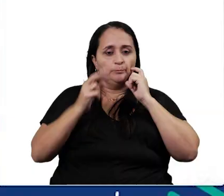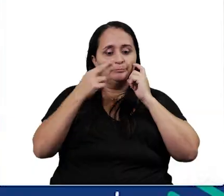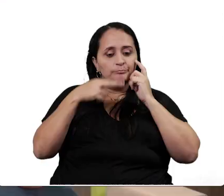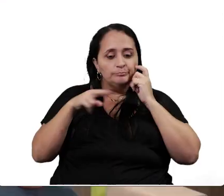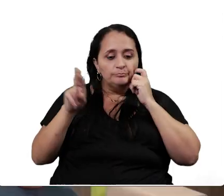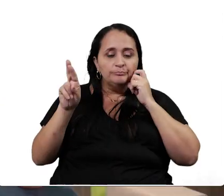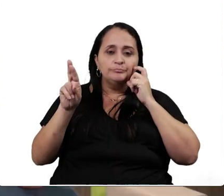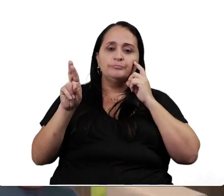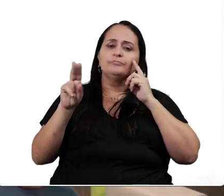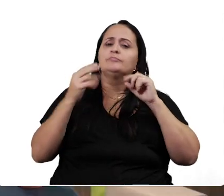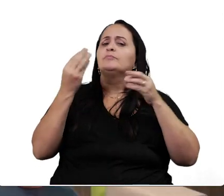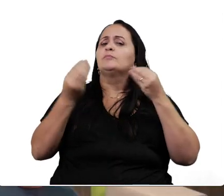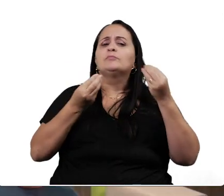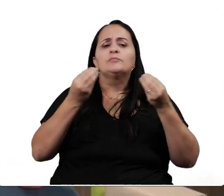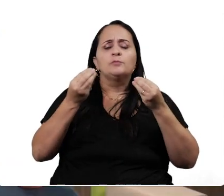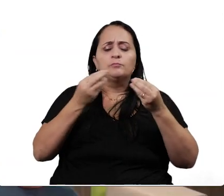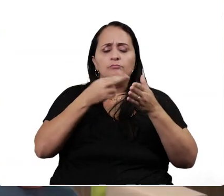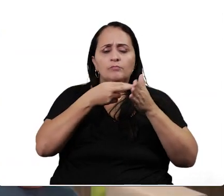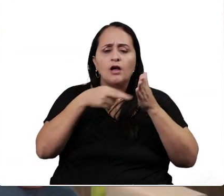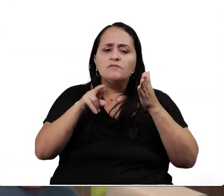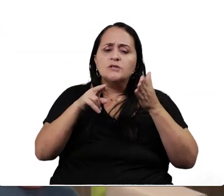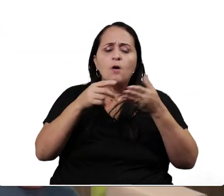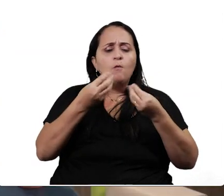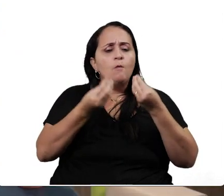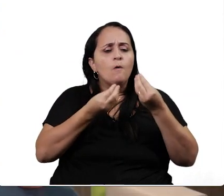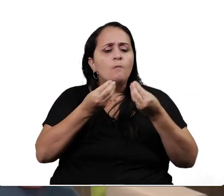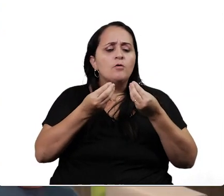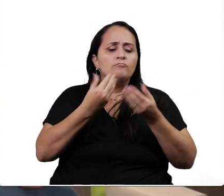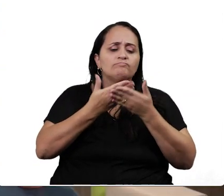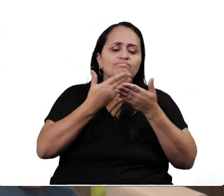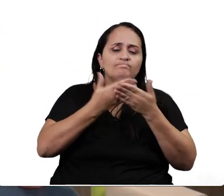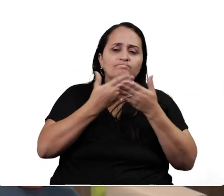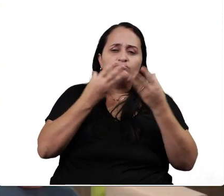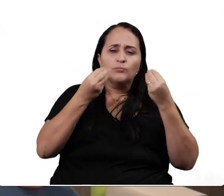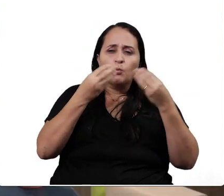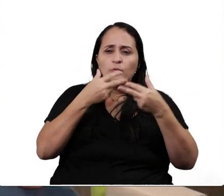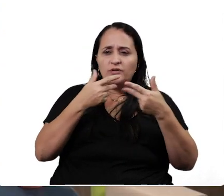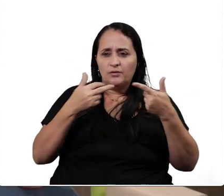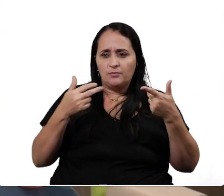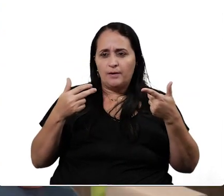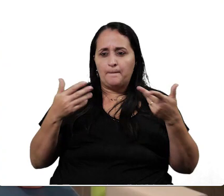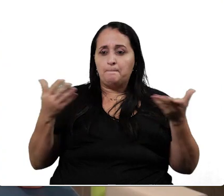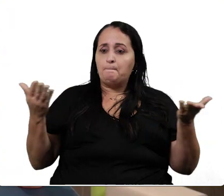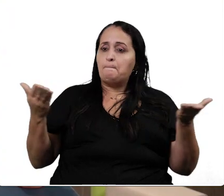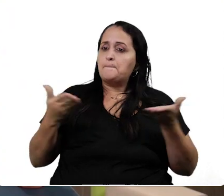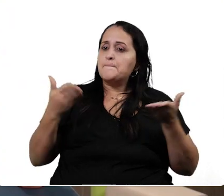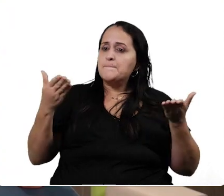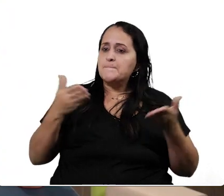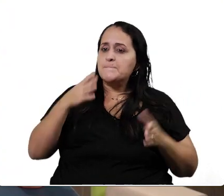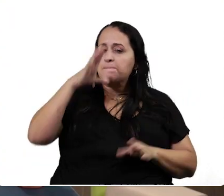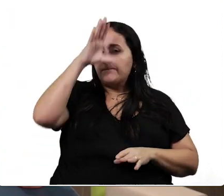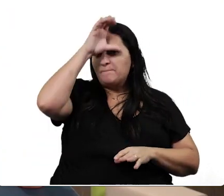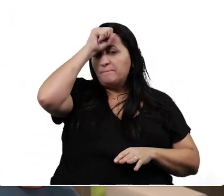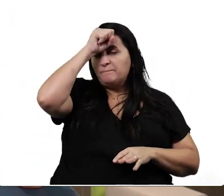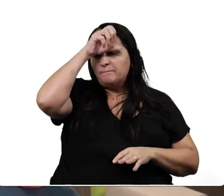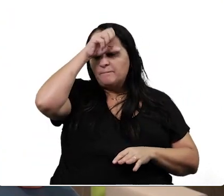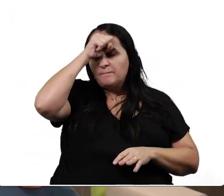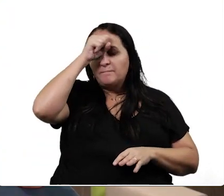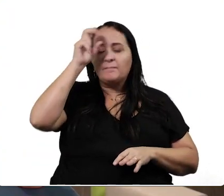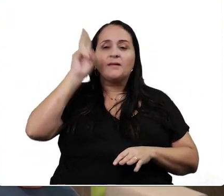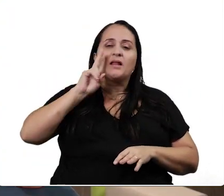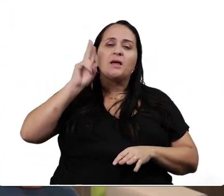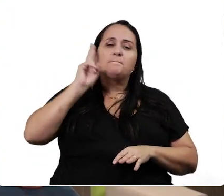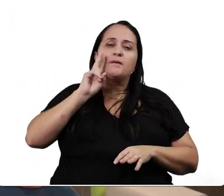revisão. Afinal de contas, estudamos muitas coisas e vamos colocar o nosso conhecimento em dia. Mas revisar